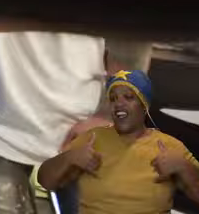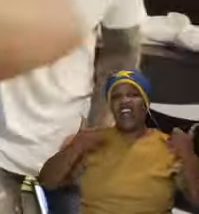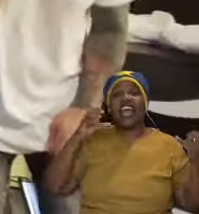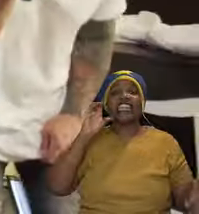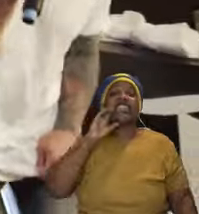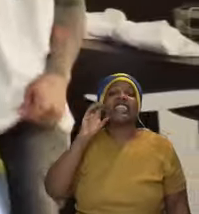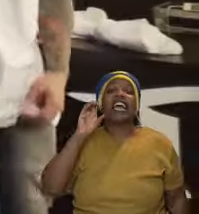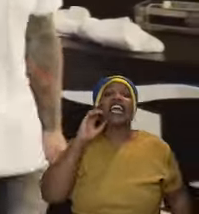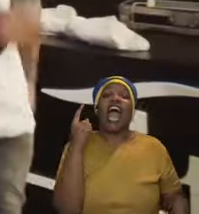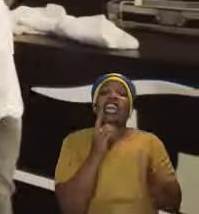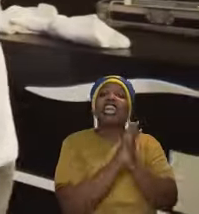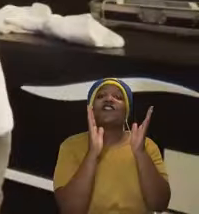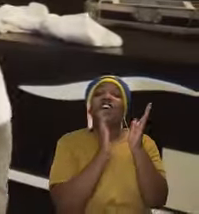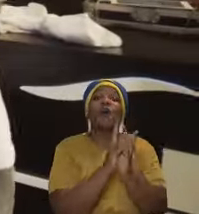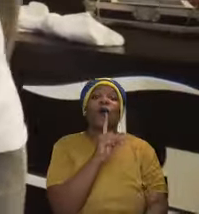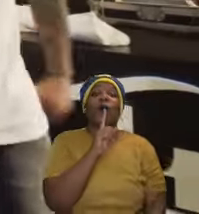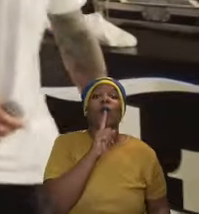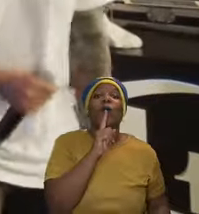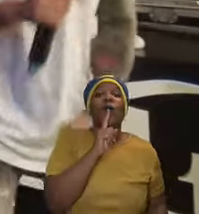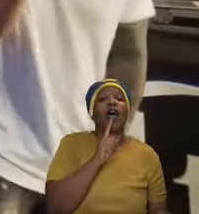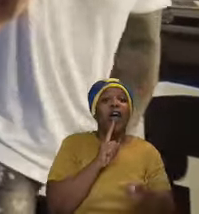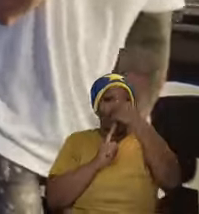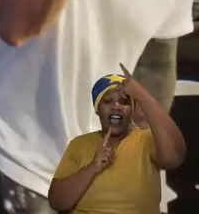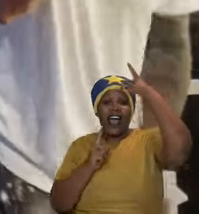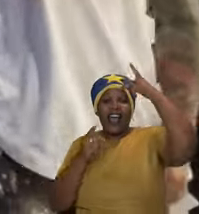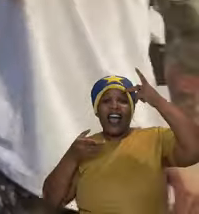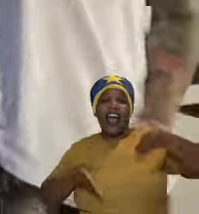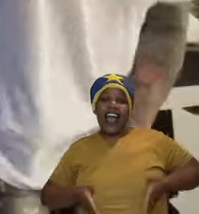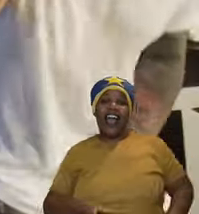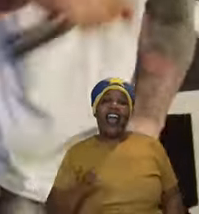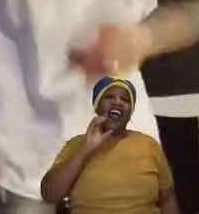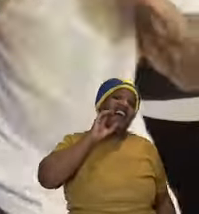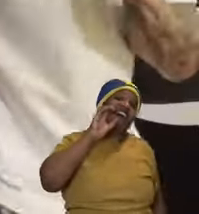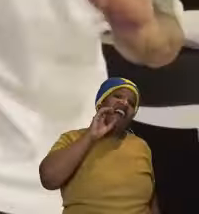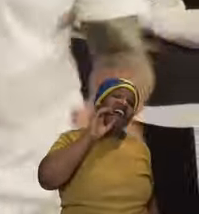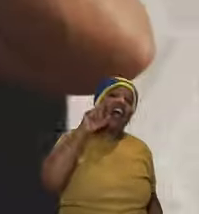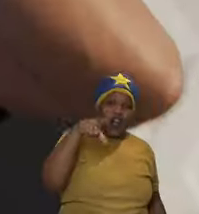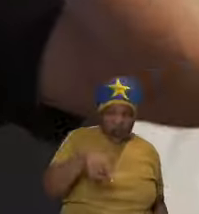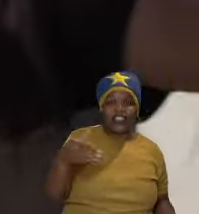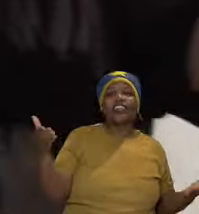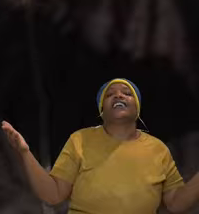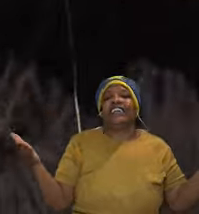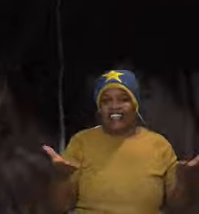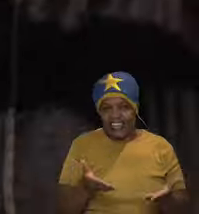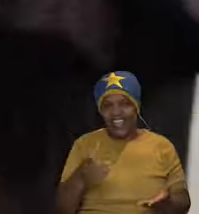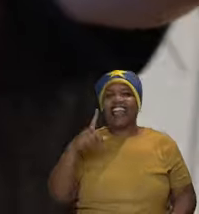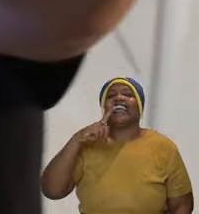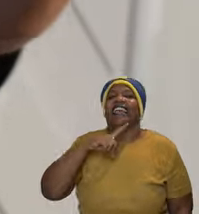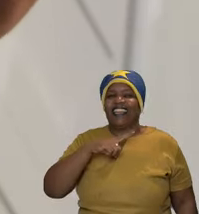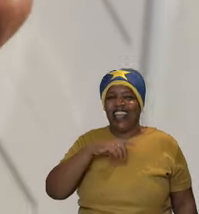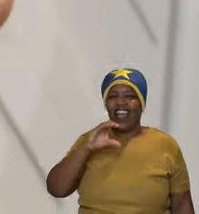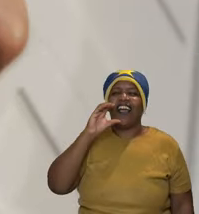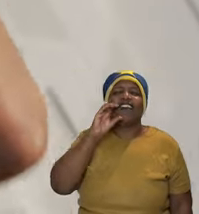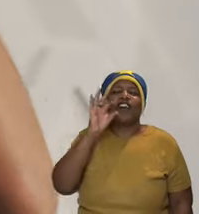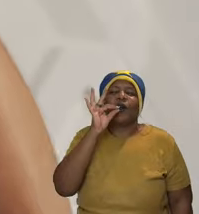Colômbia, aniversário do colombiano. Hoje vai ter festa na